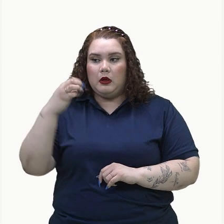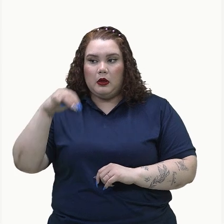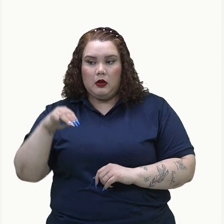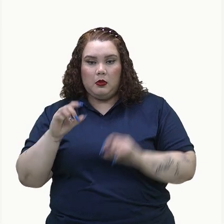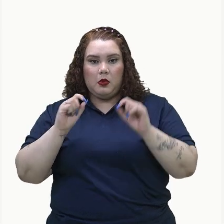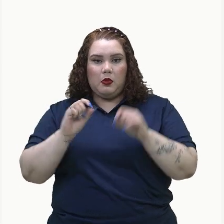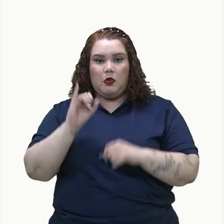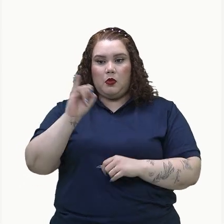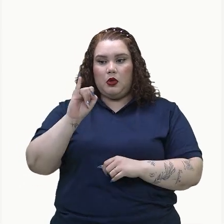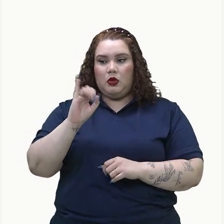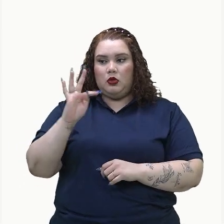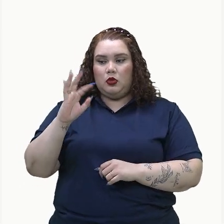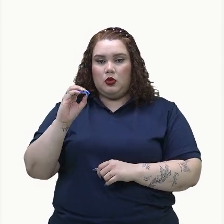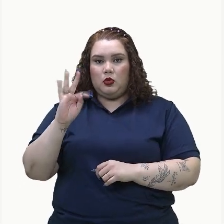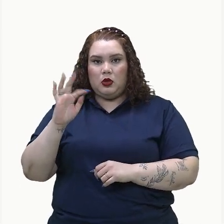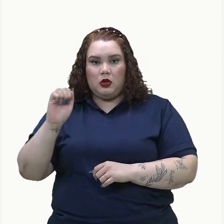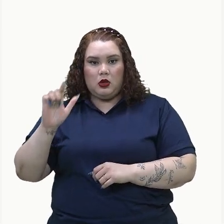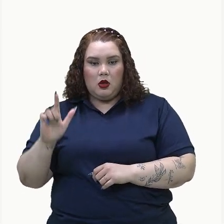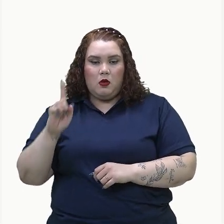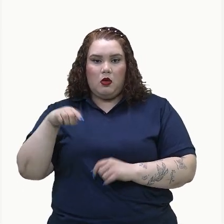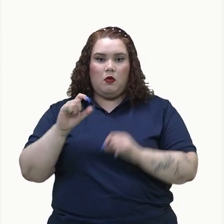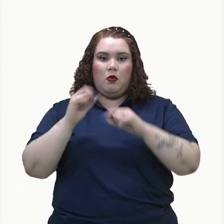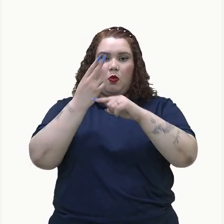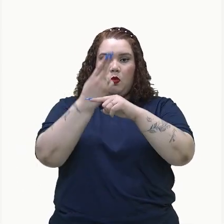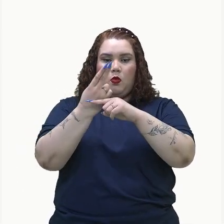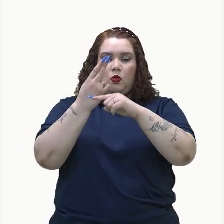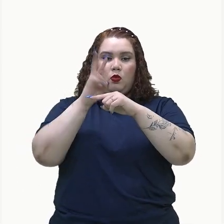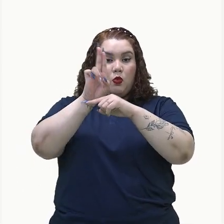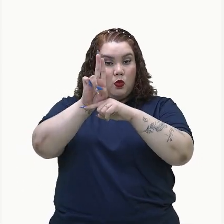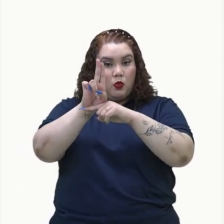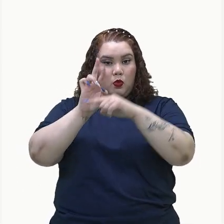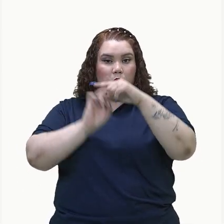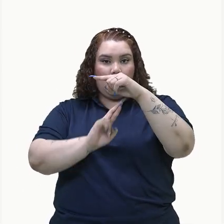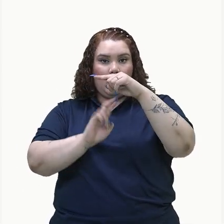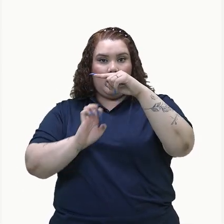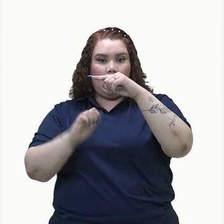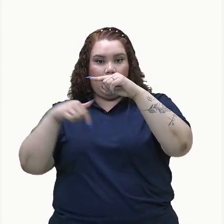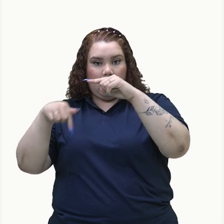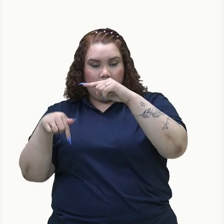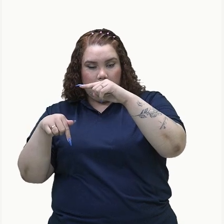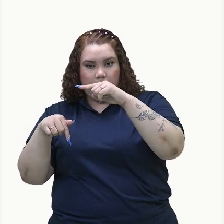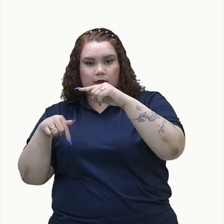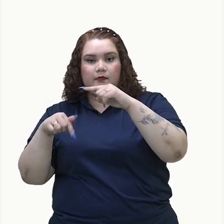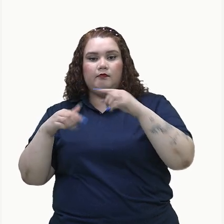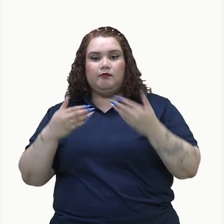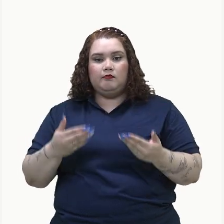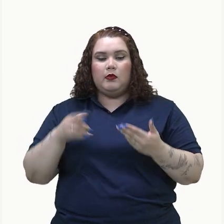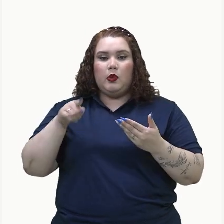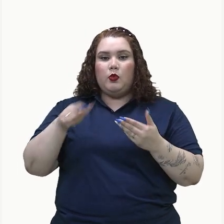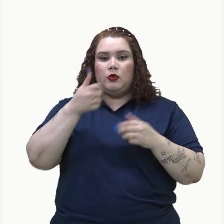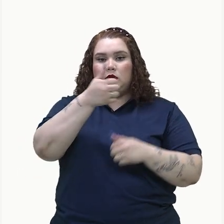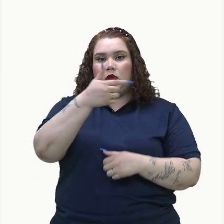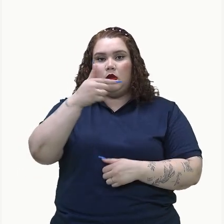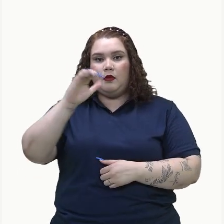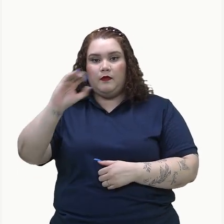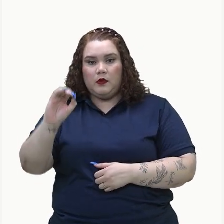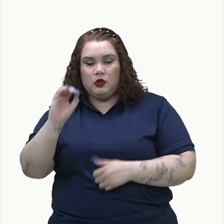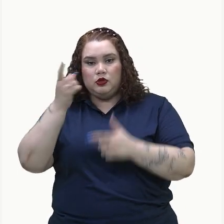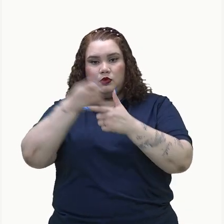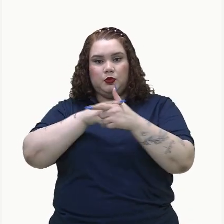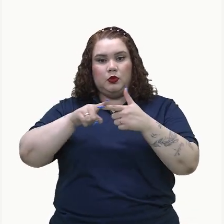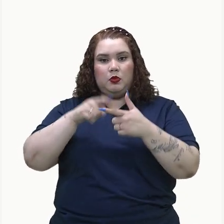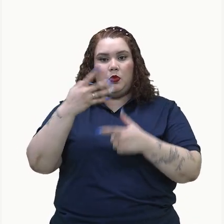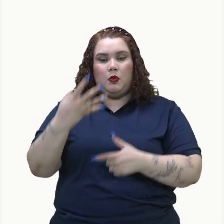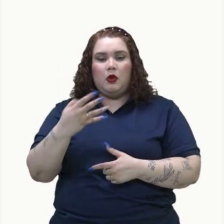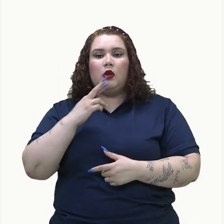igual a U sobre RQ. O U do circuito era 120, a resistência equivalente é 4. Então